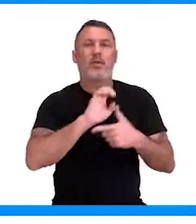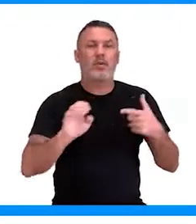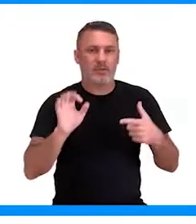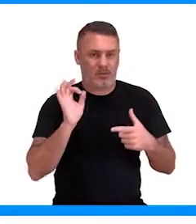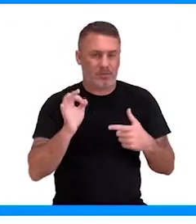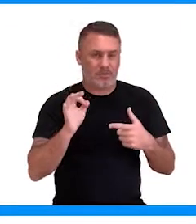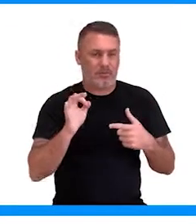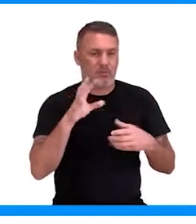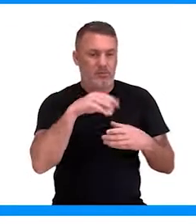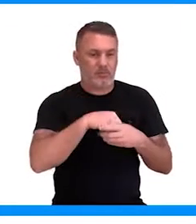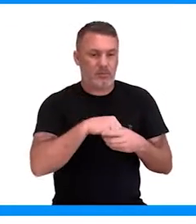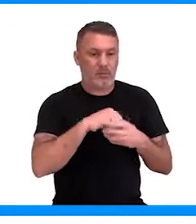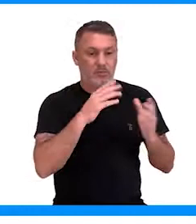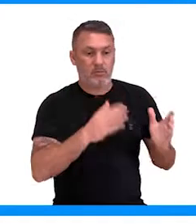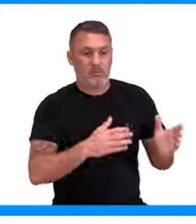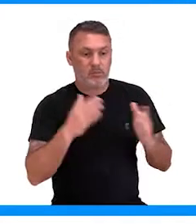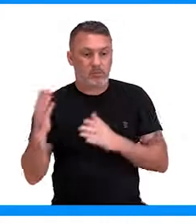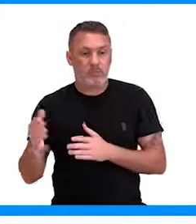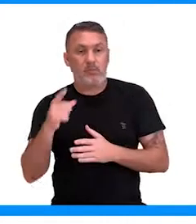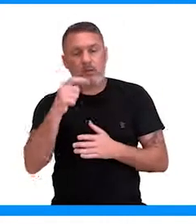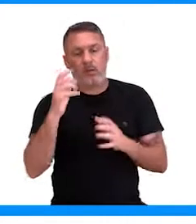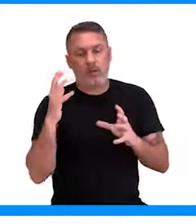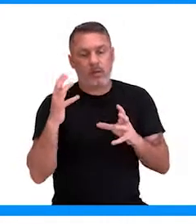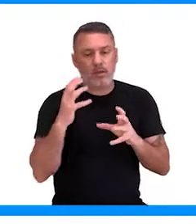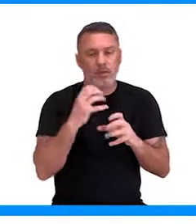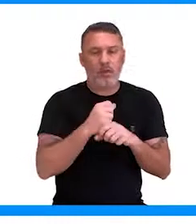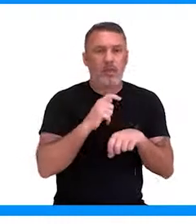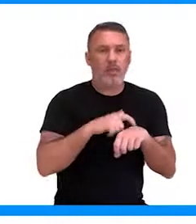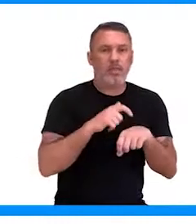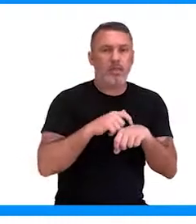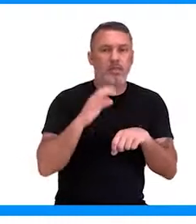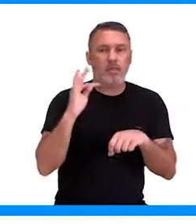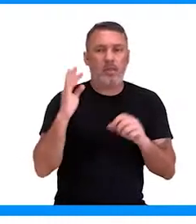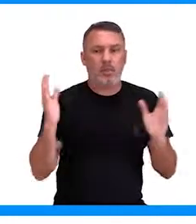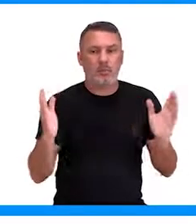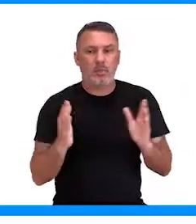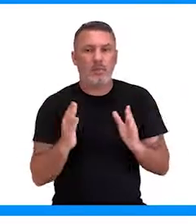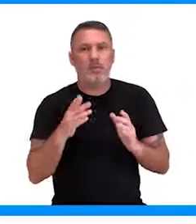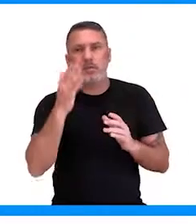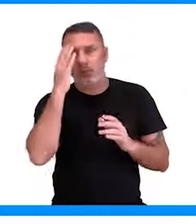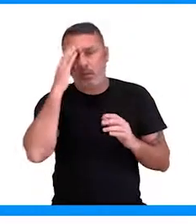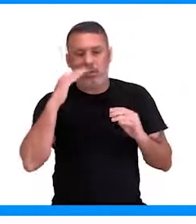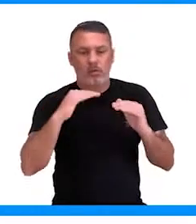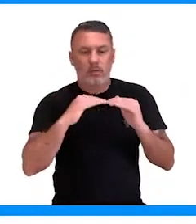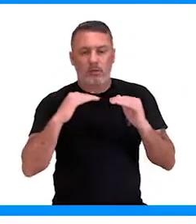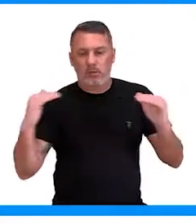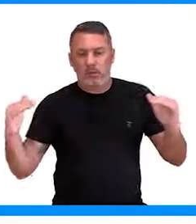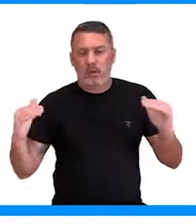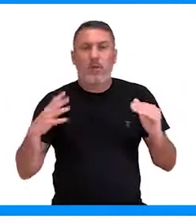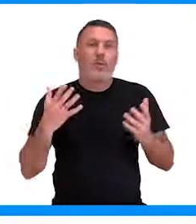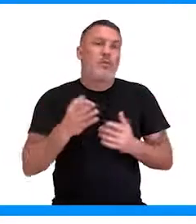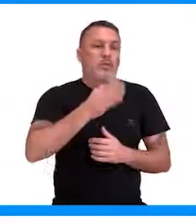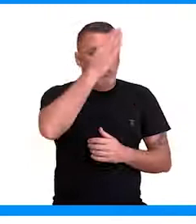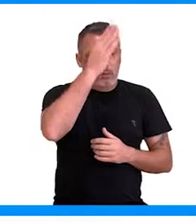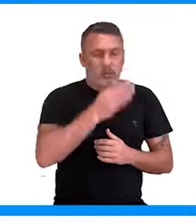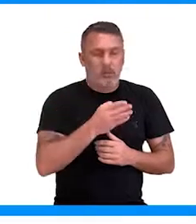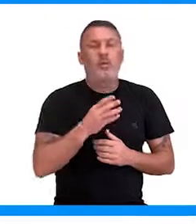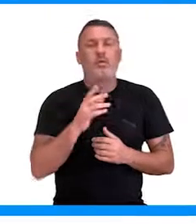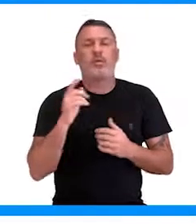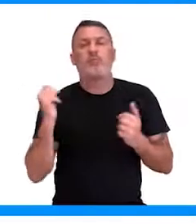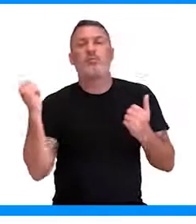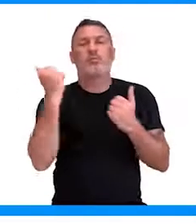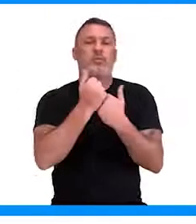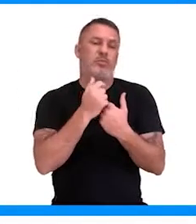equação. E aí, você vai calcular o tempo, ou na horizontal ou na vertical, para